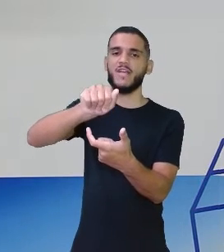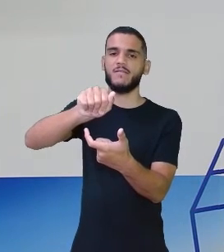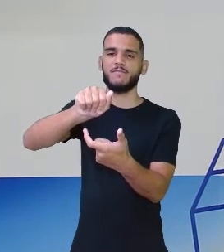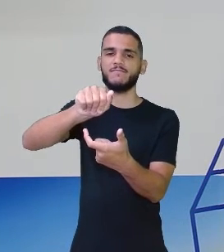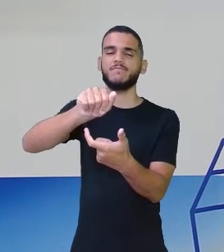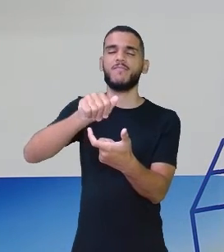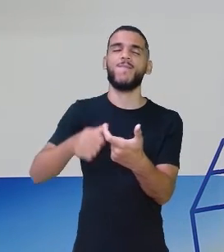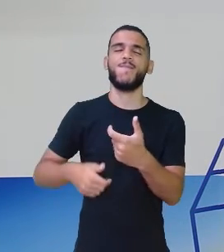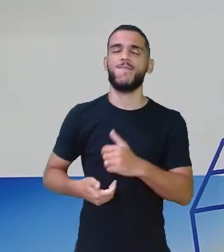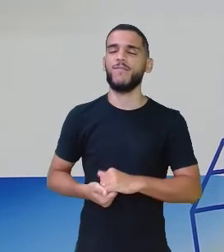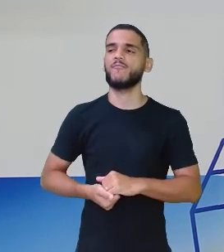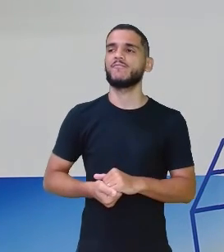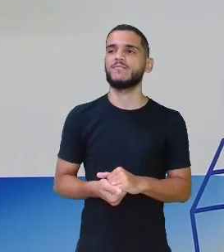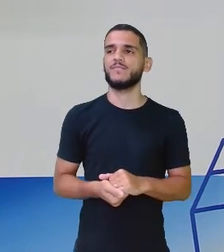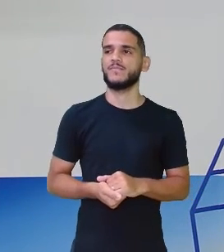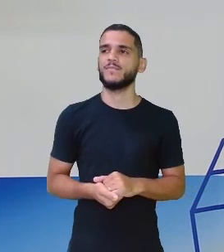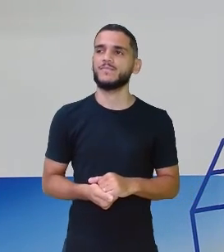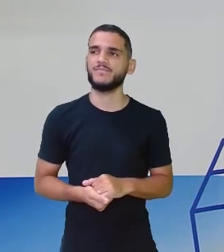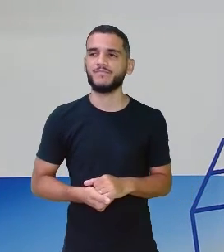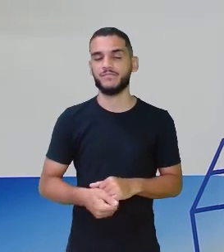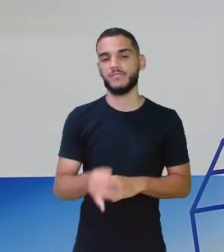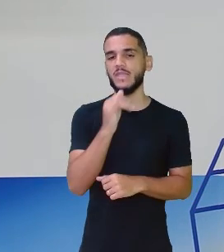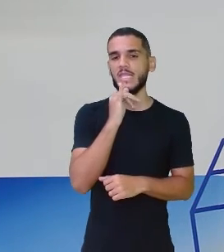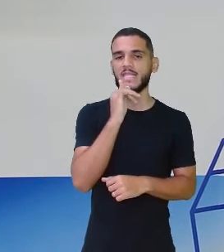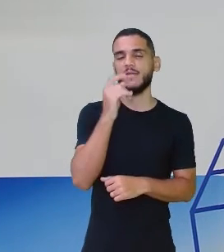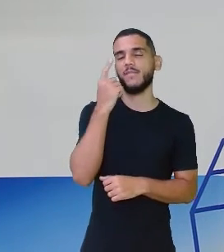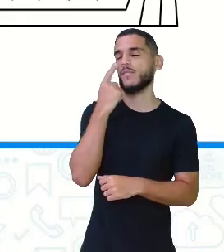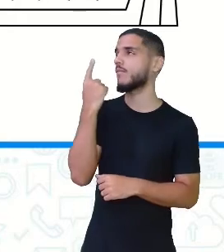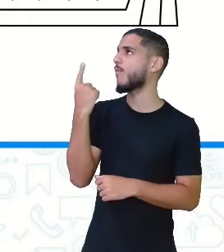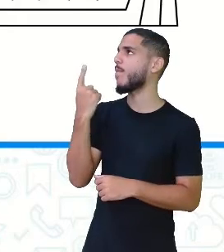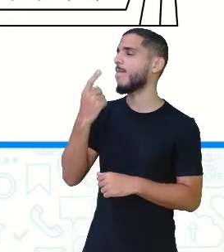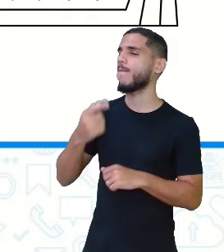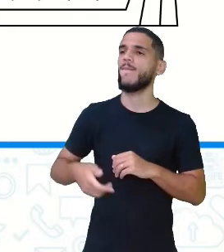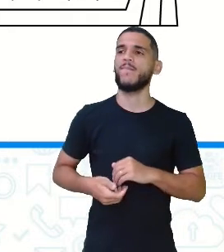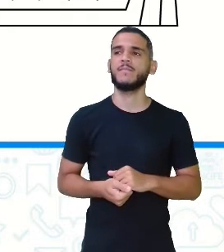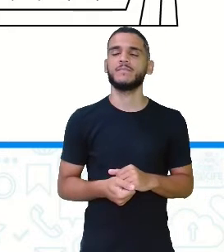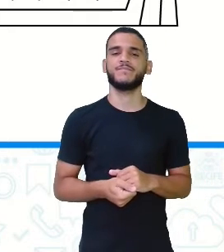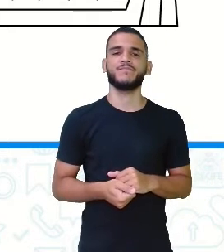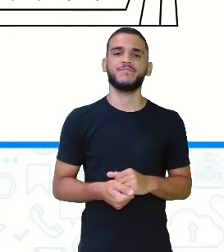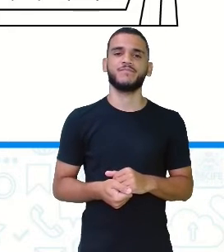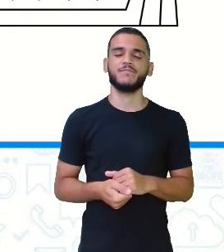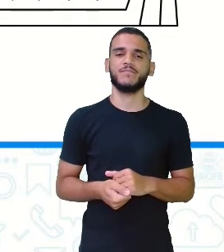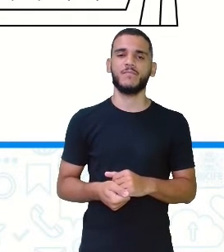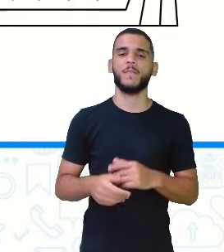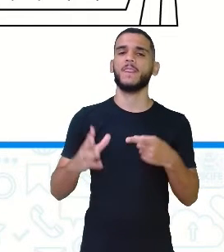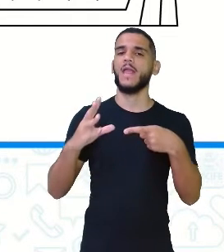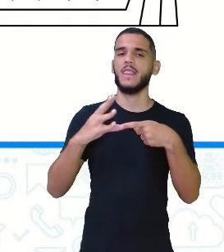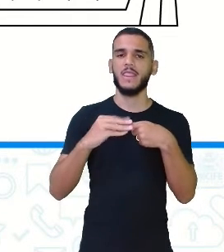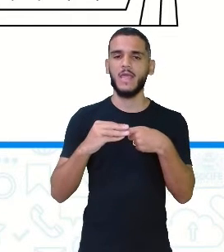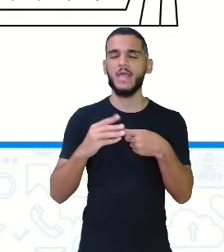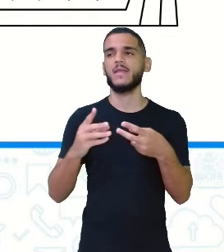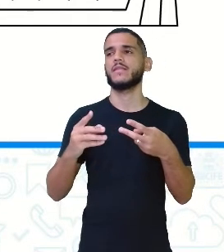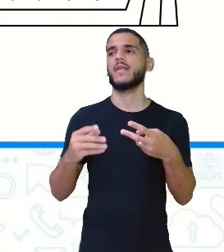presente. Olha mais exemplos aqui: caneta,